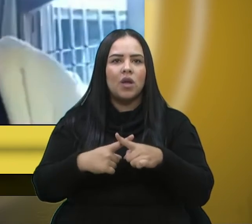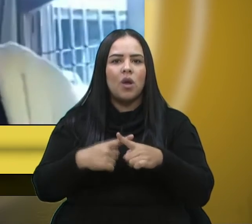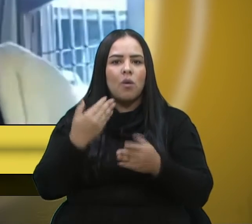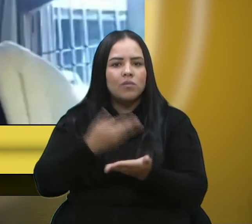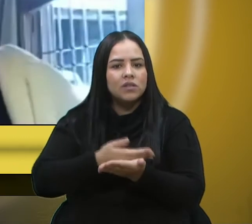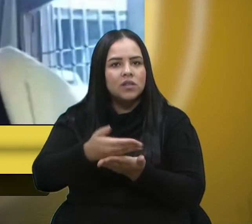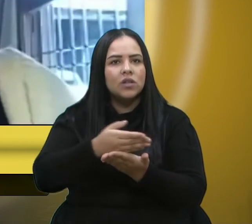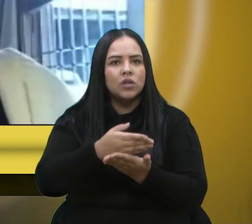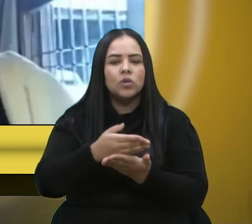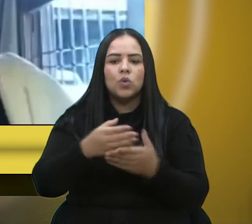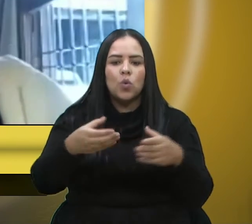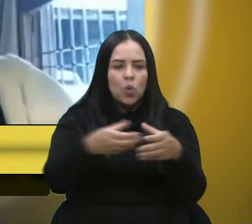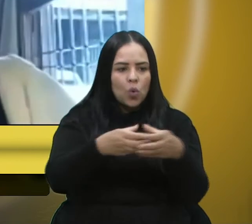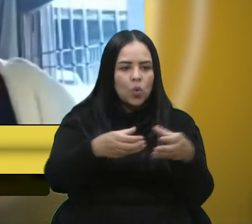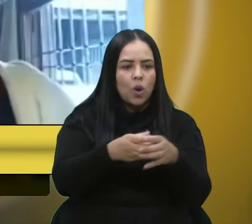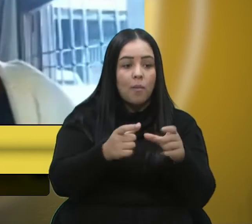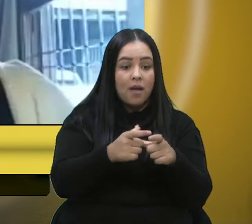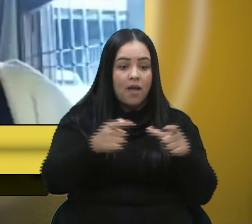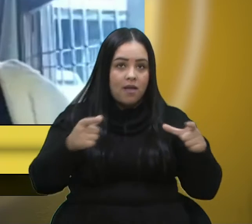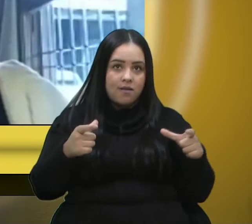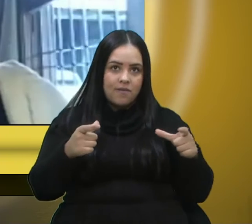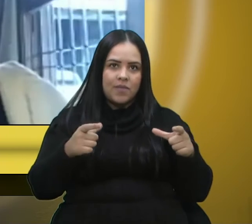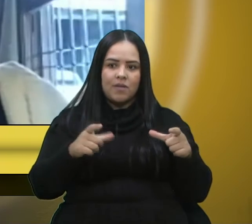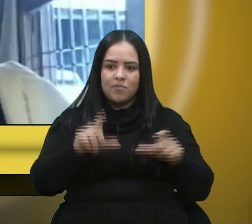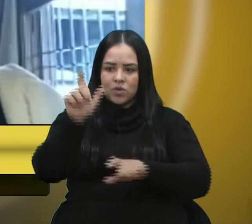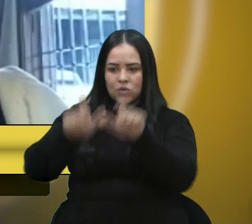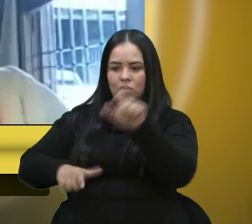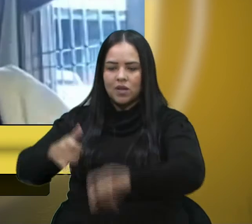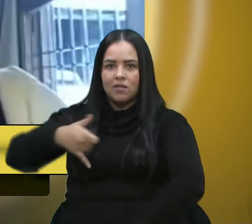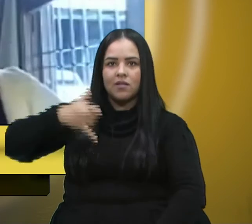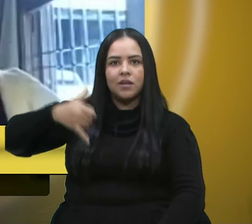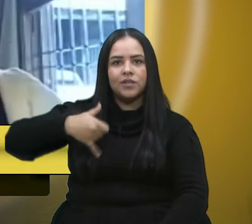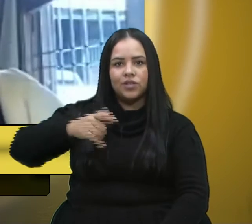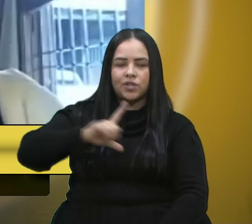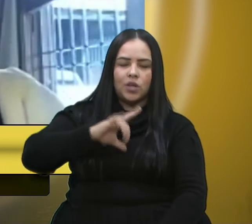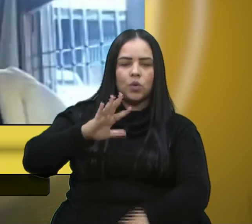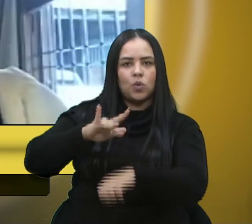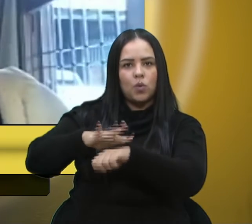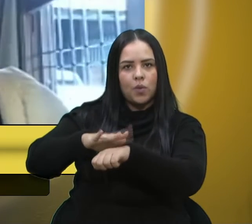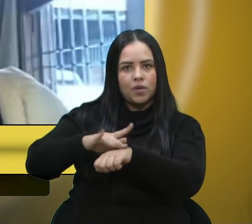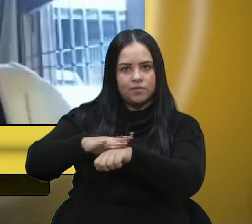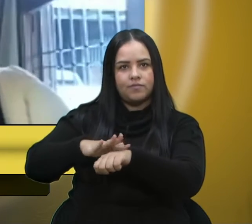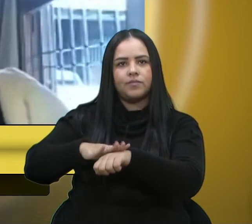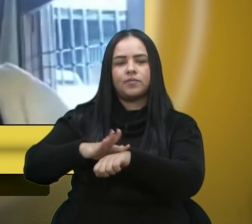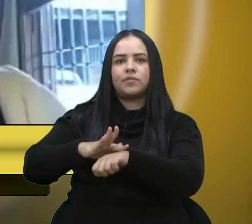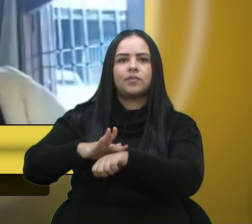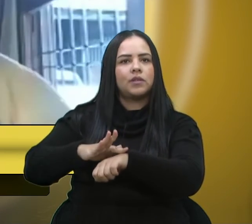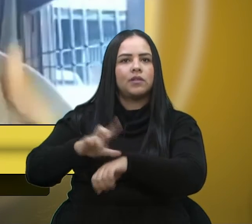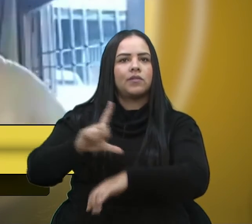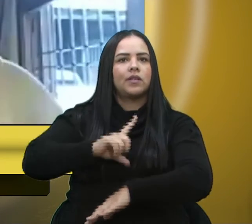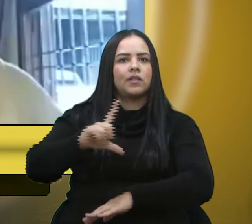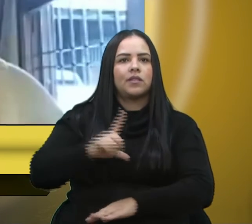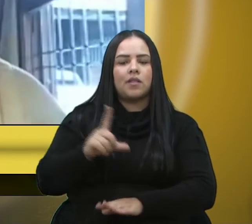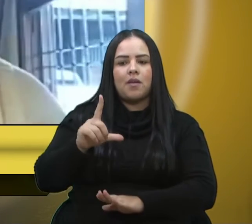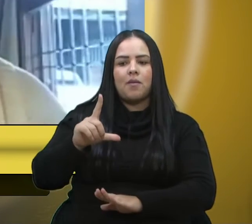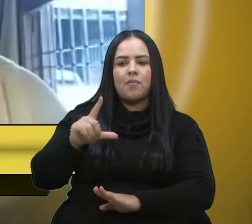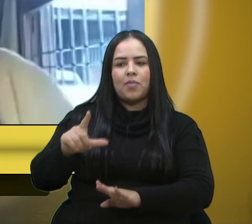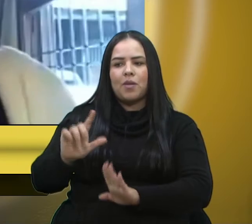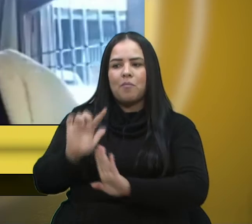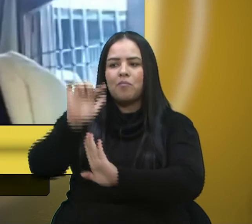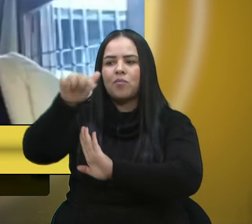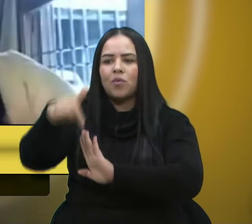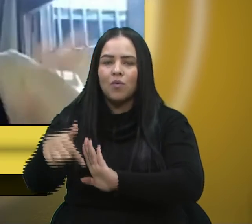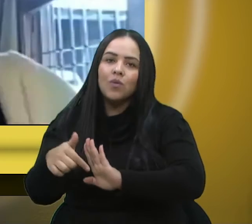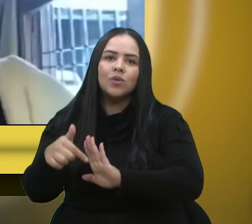grupo maior, que são das morbidades, que são as pessoas que têm, né, doenças, e que aí vai ser o grupo maior, e depois vai vir os professores. Nesse